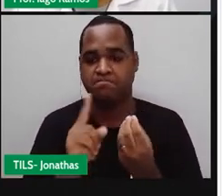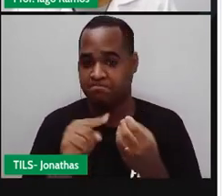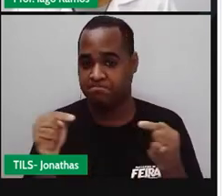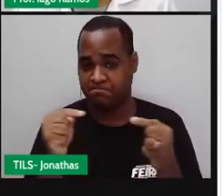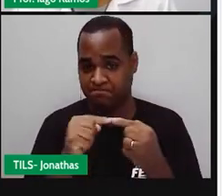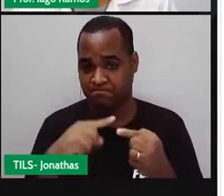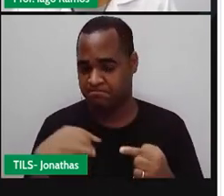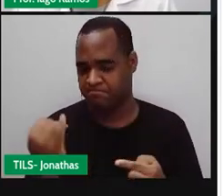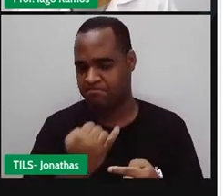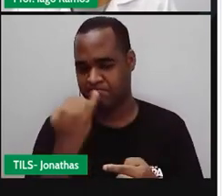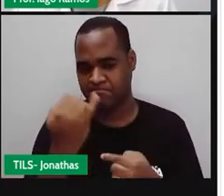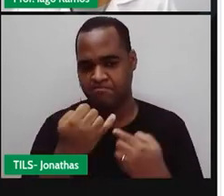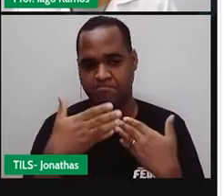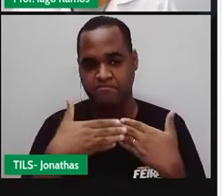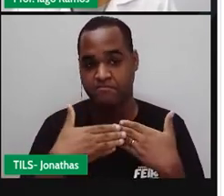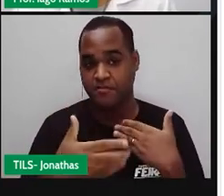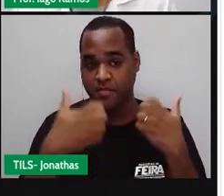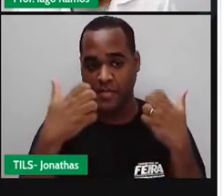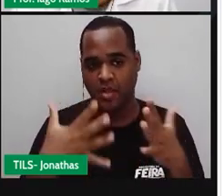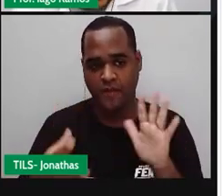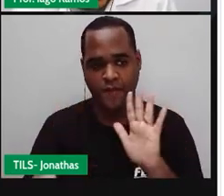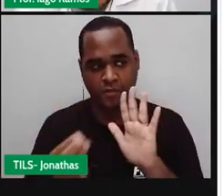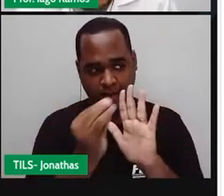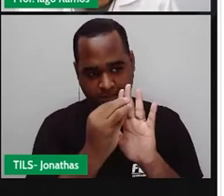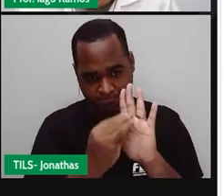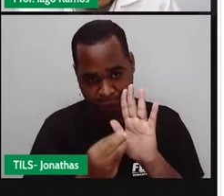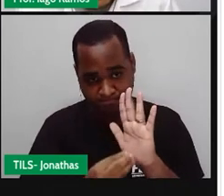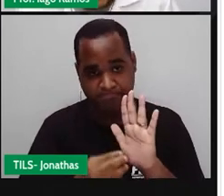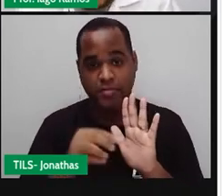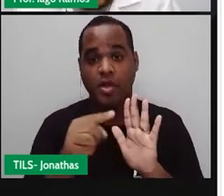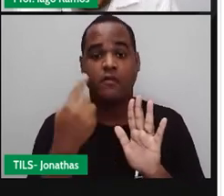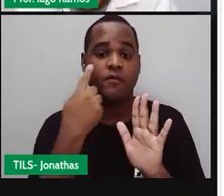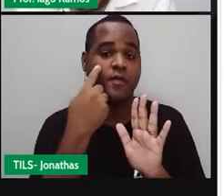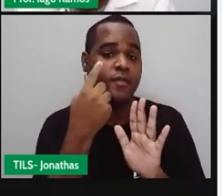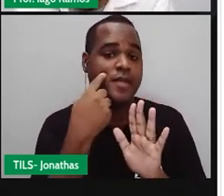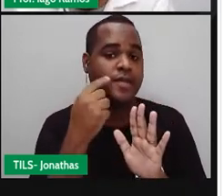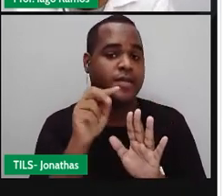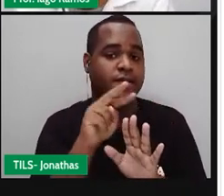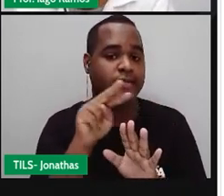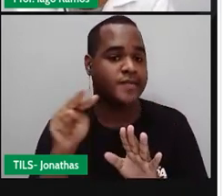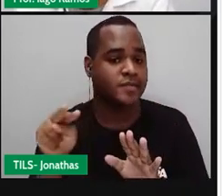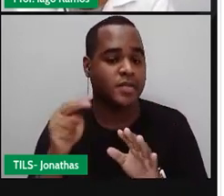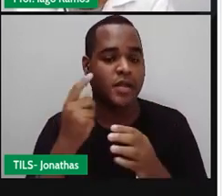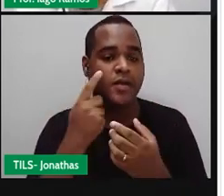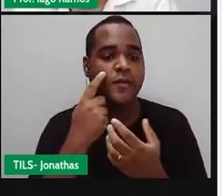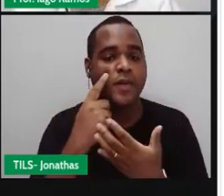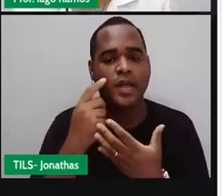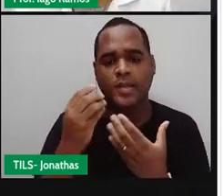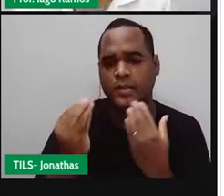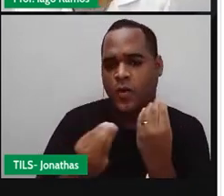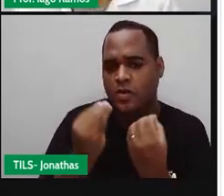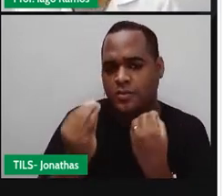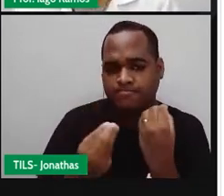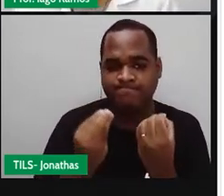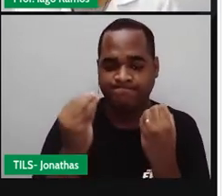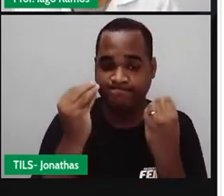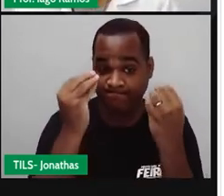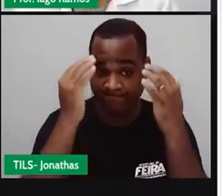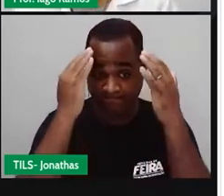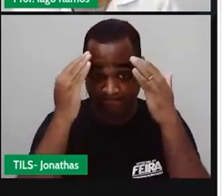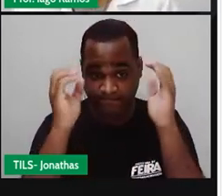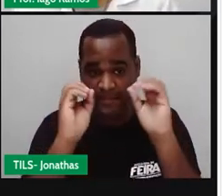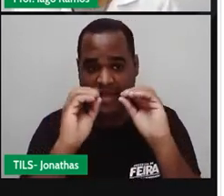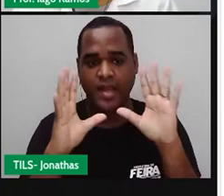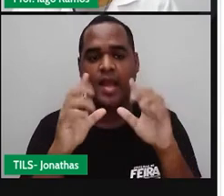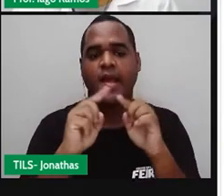seguinte maneira eu vou colocar aqui para você e você vai já se identificar se